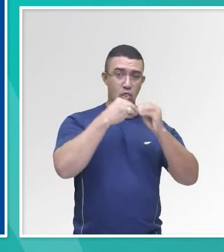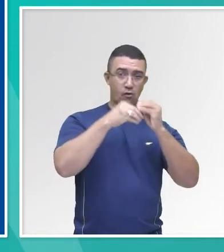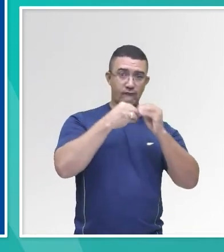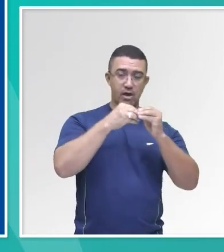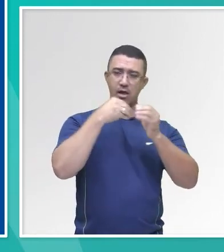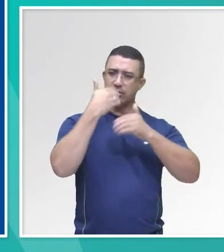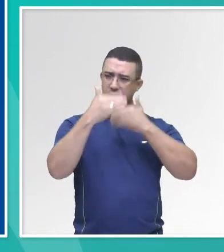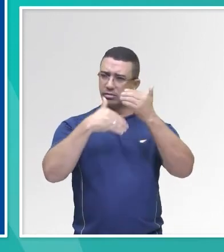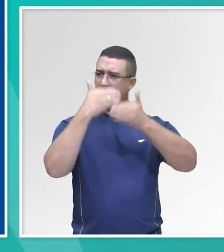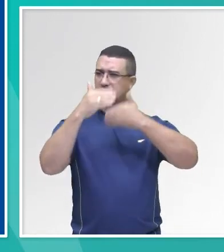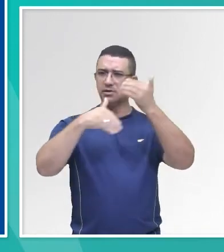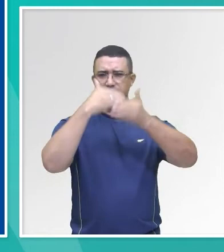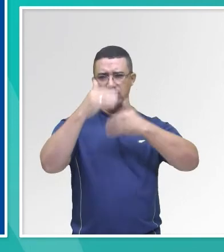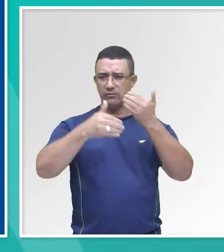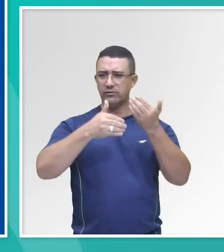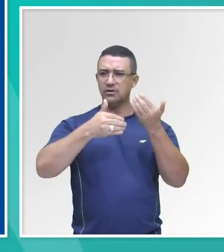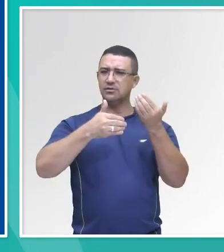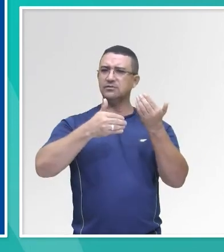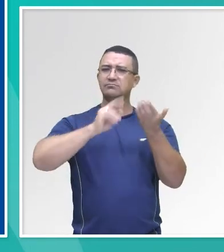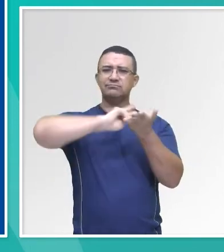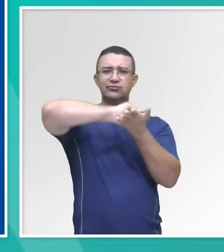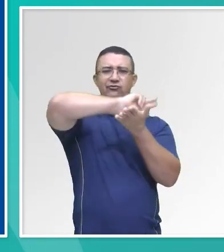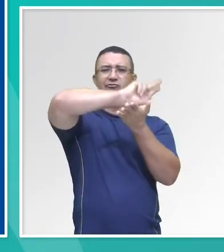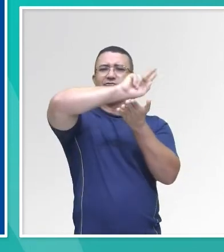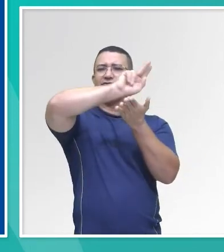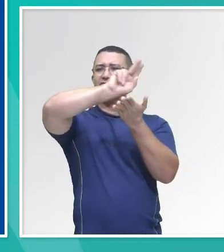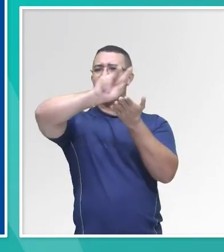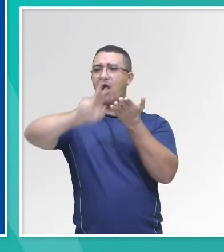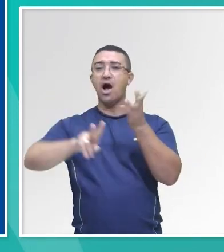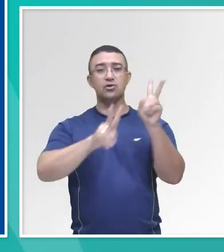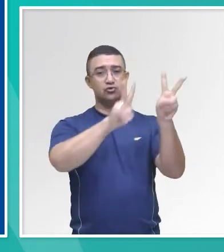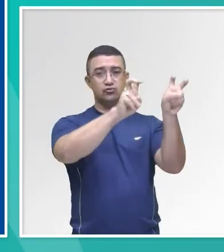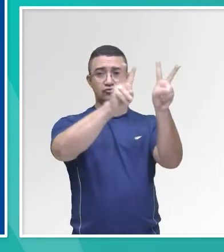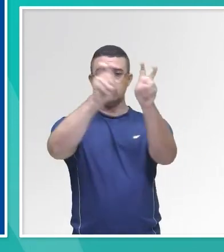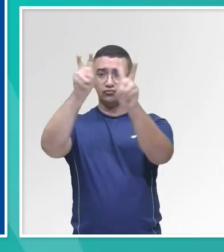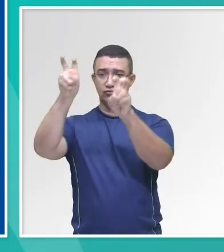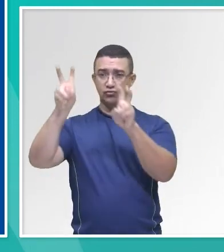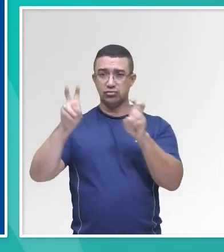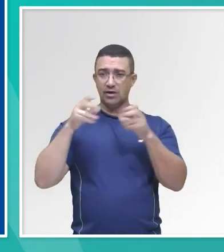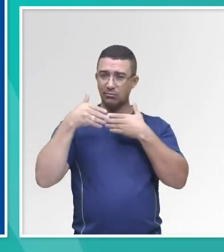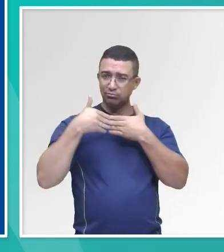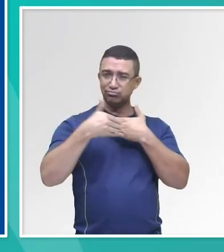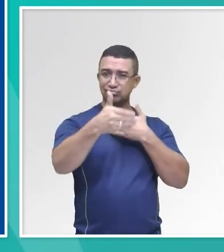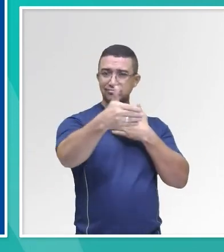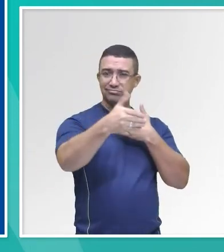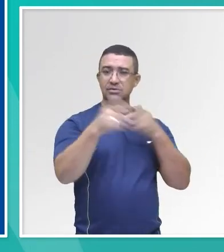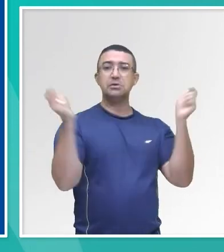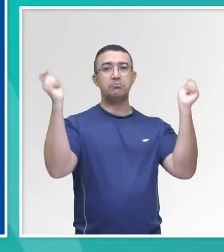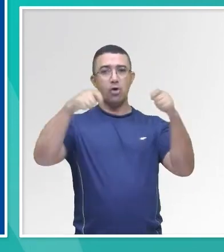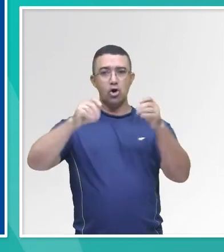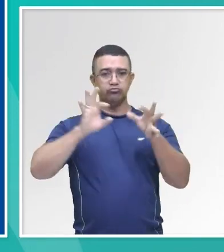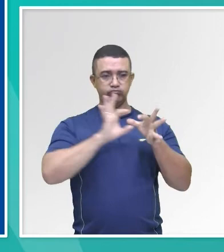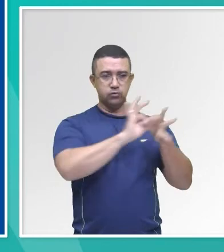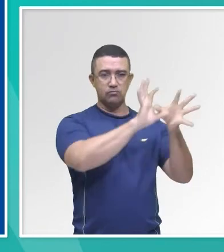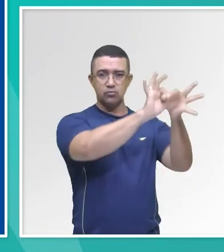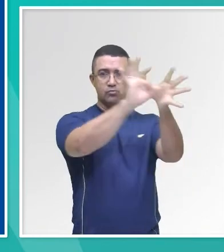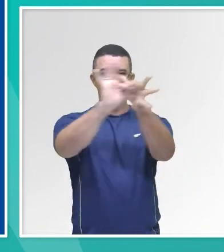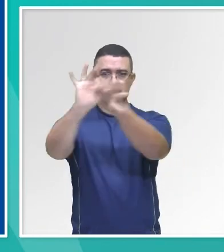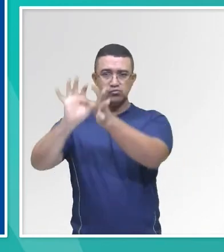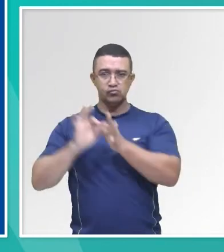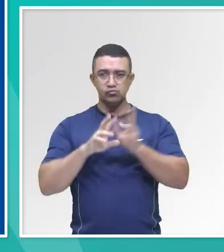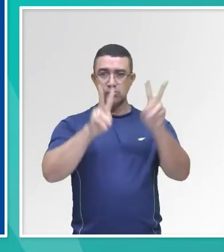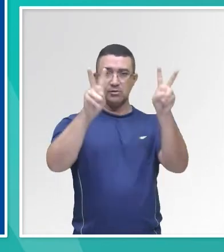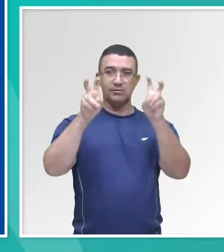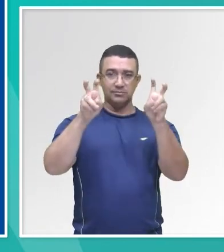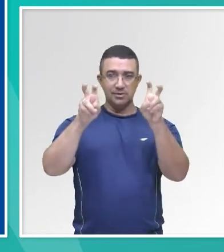desenvolve vários enredos ao longo da narrativa, que podem se estabelecer conexões entre si. É uma das características